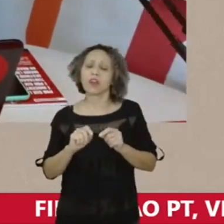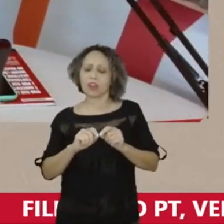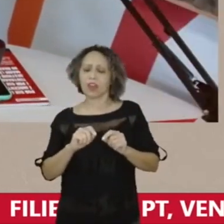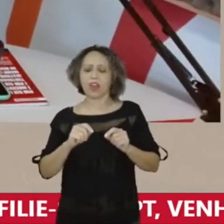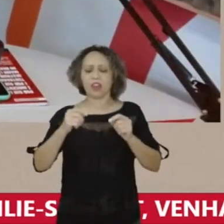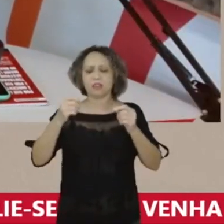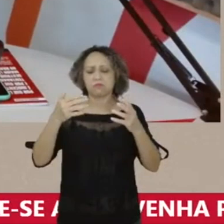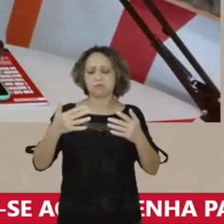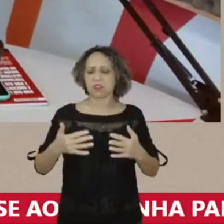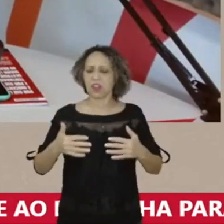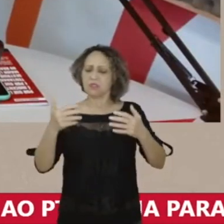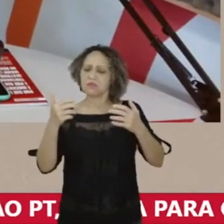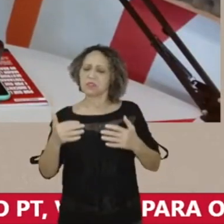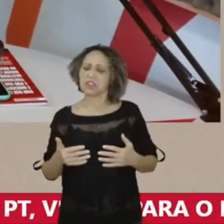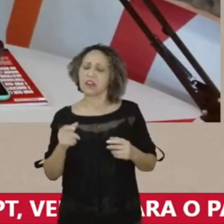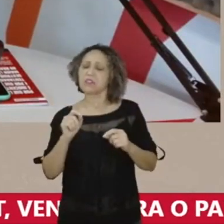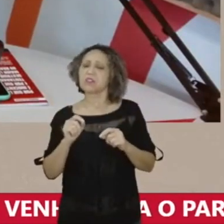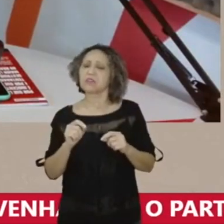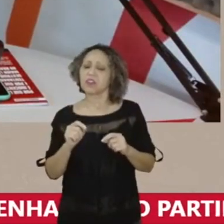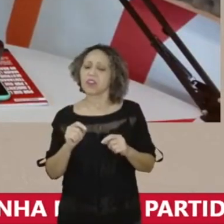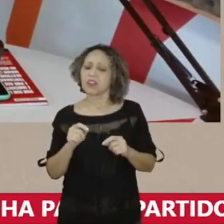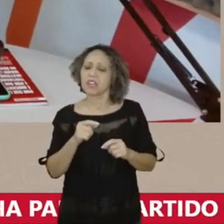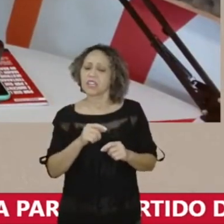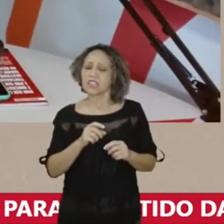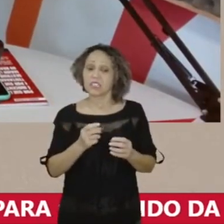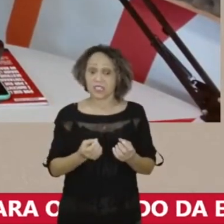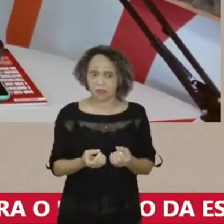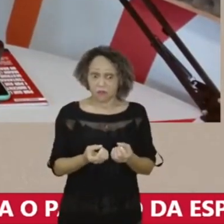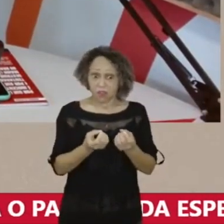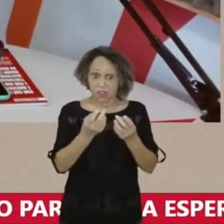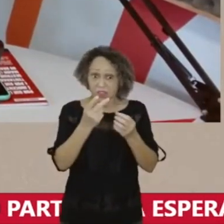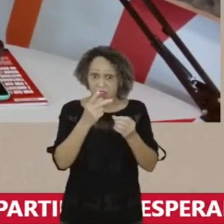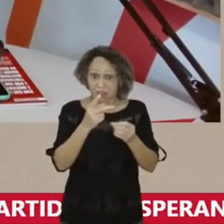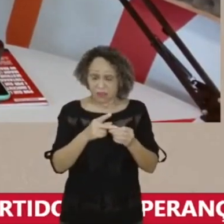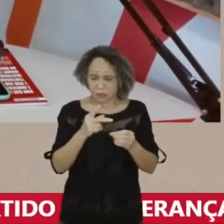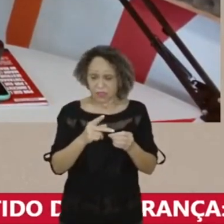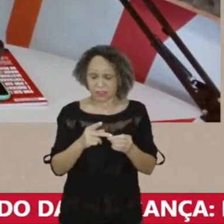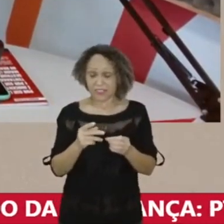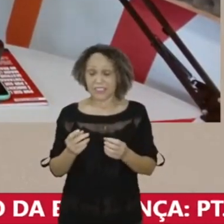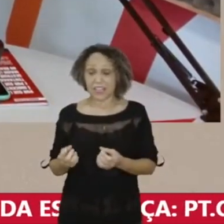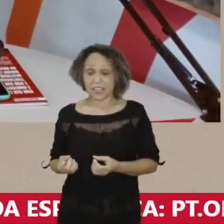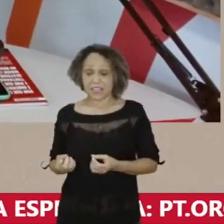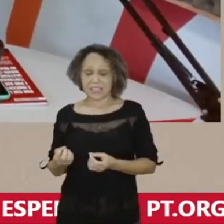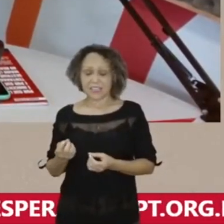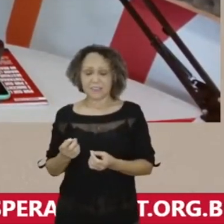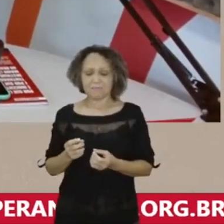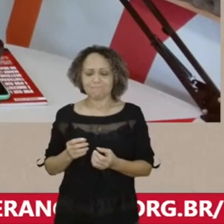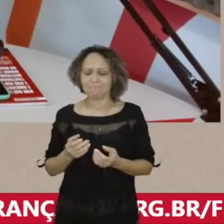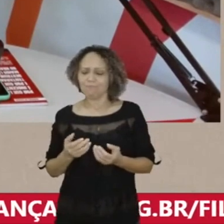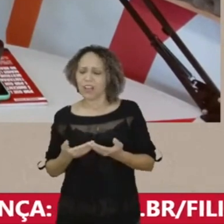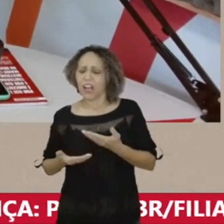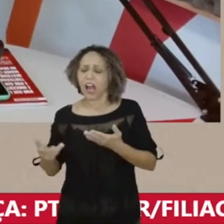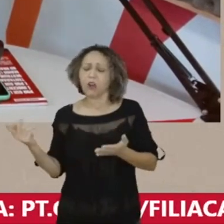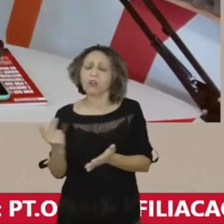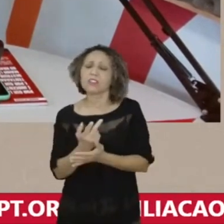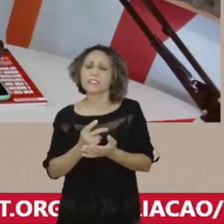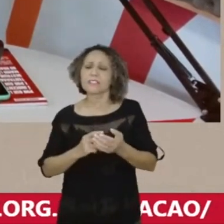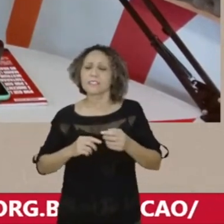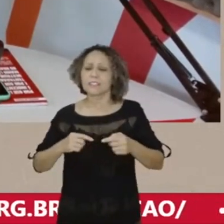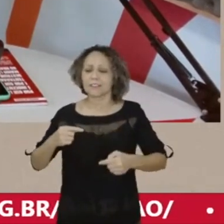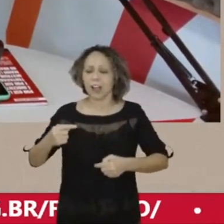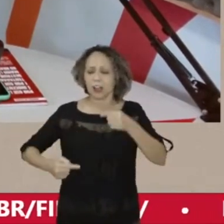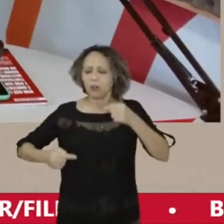argumentava, né, que isso ia gerar concorrência. Por que que isso não é verdade, Moretti? Queria que você explicasse por que dentro do mercado de petróleo